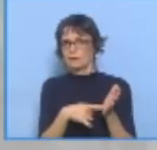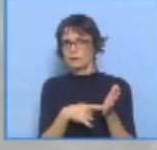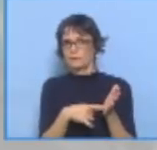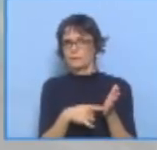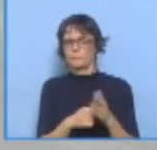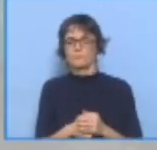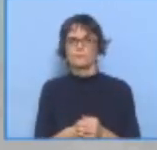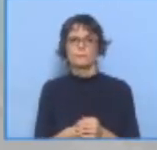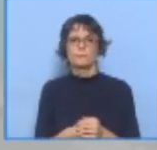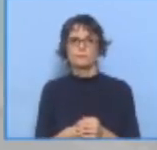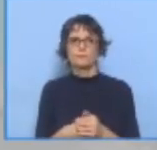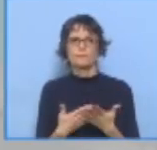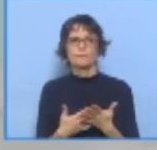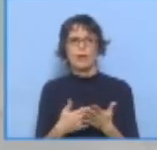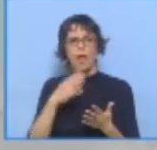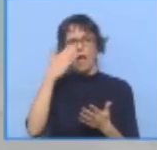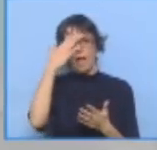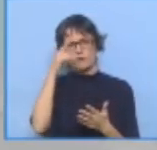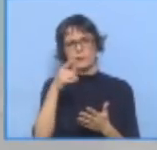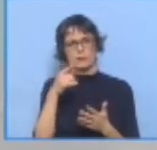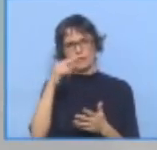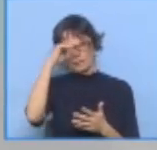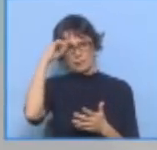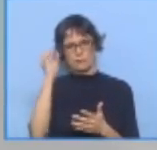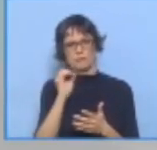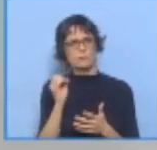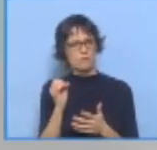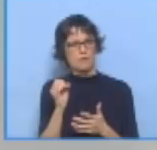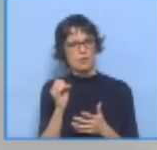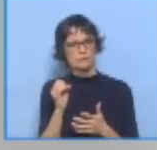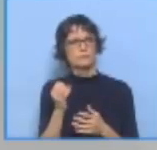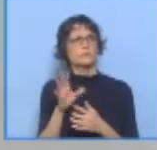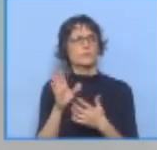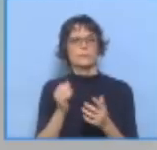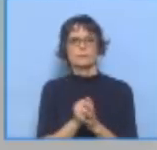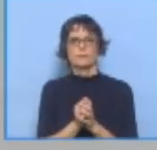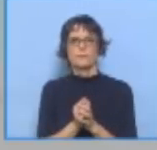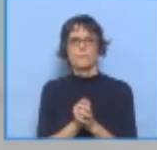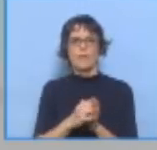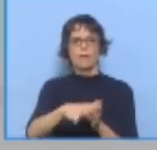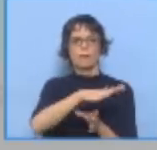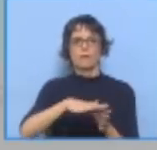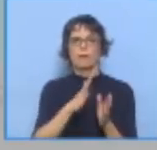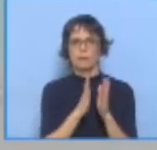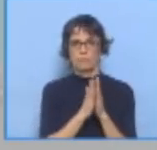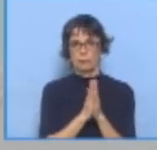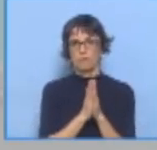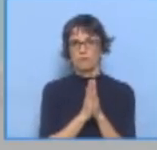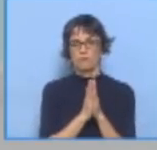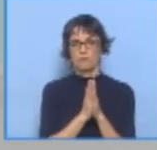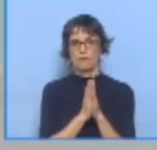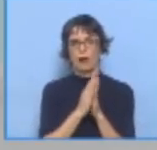estar aí uma dificuldade na recepção do texto, uma vez que, nomeadamente no ambiente litúrgico, enfim, há muitos textos que